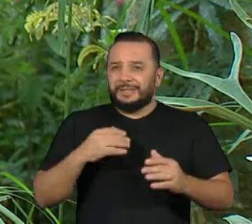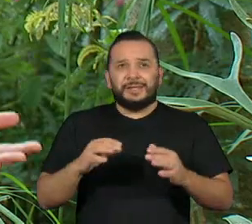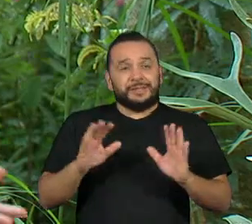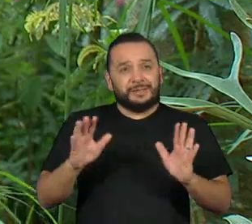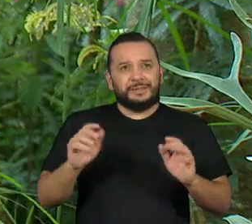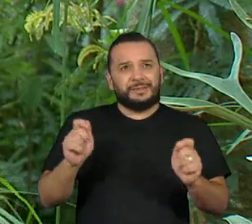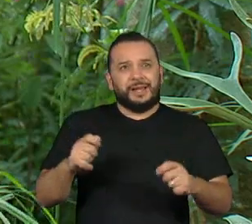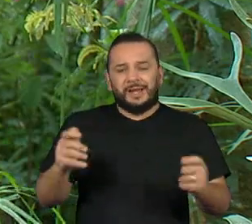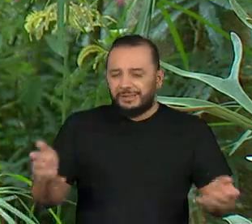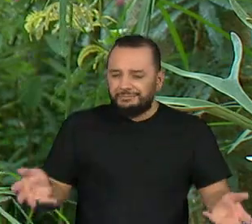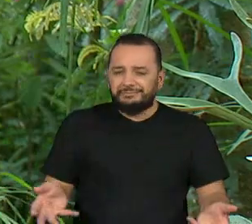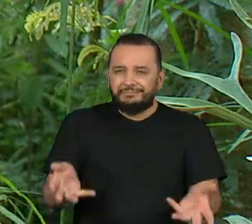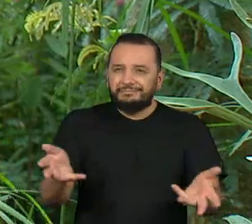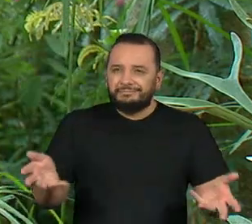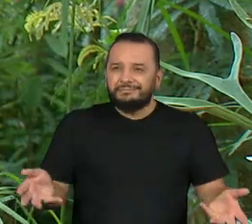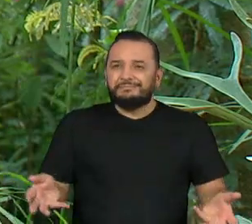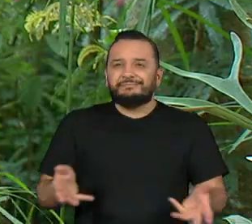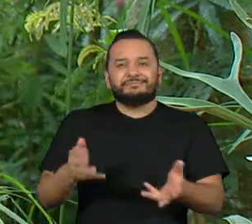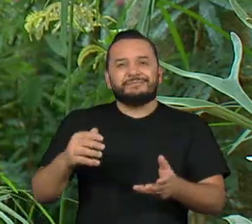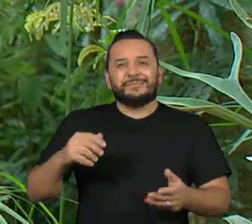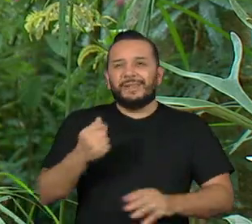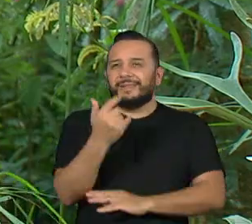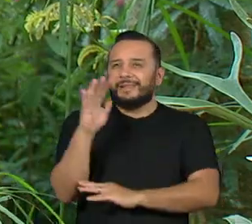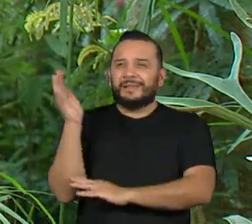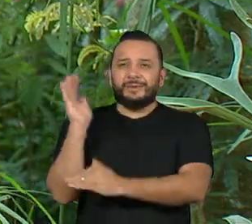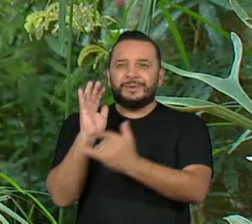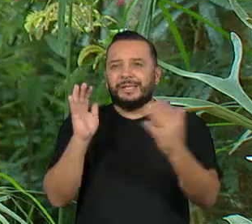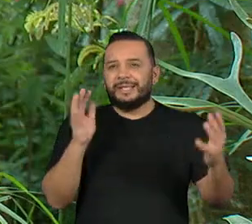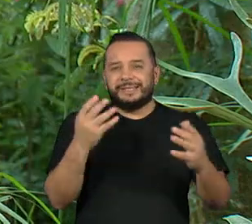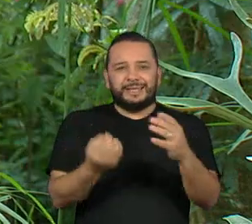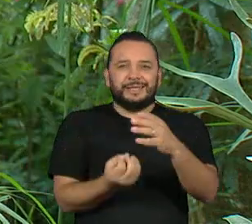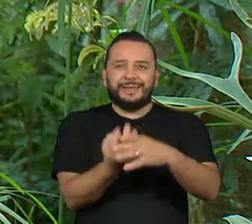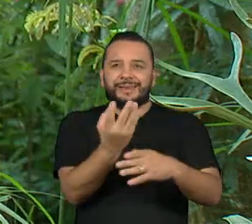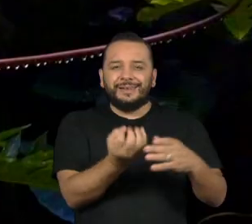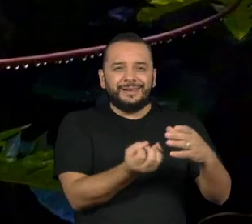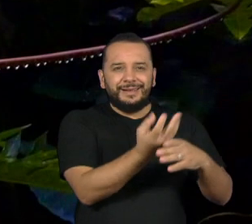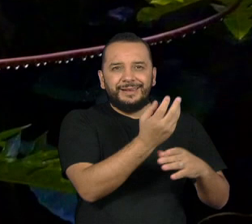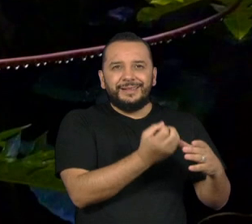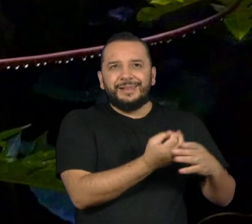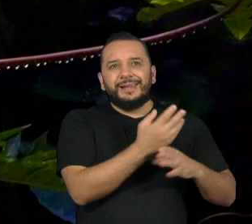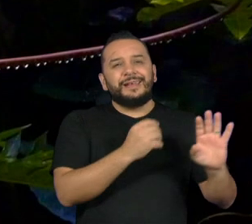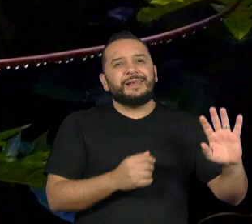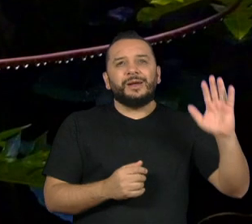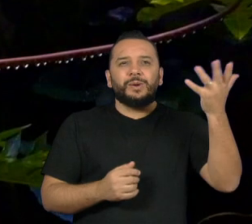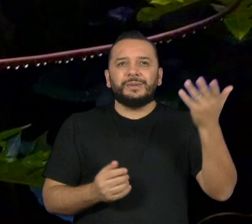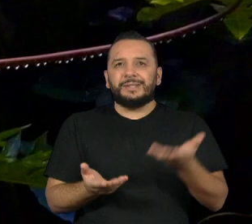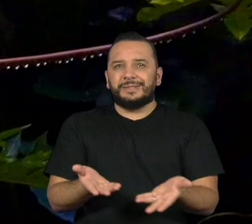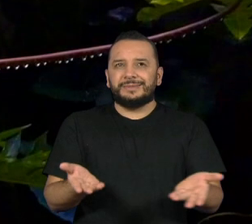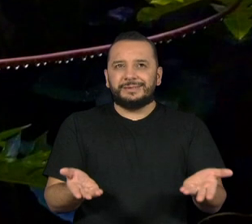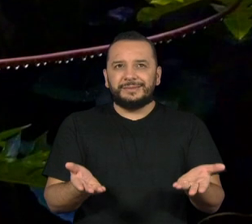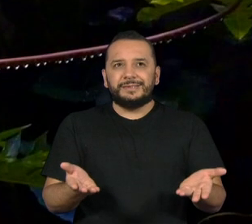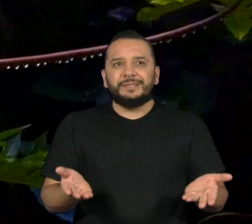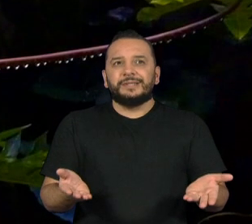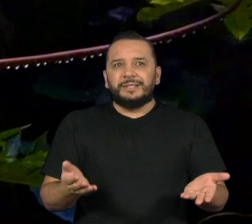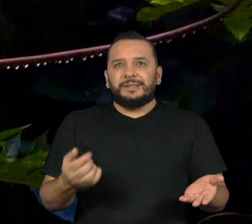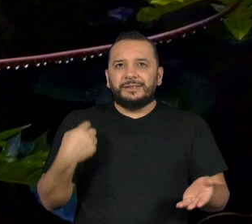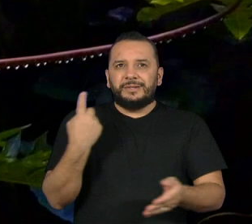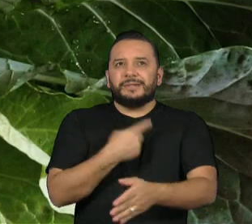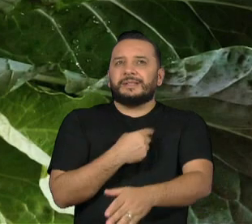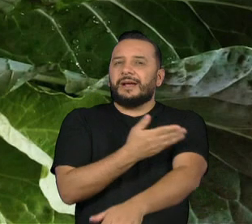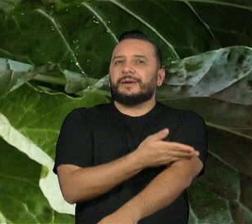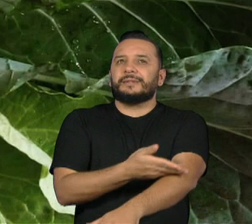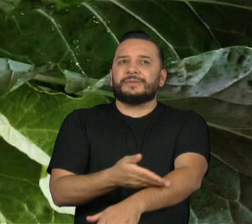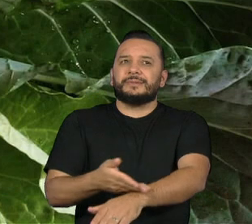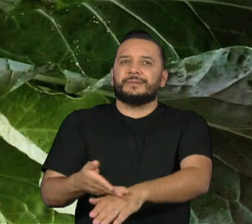criar condições para que a natureza, né, se manifeste e aconteça. A gente está muito acostumado com os